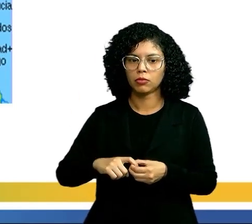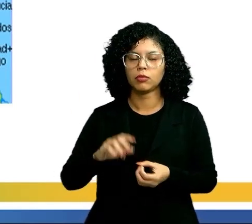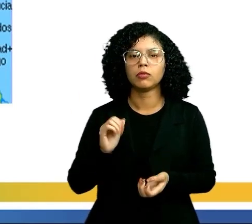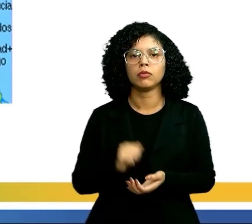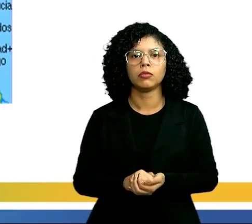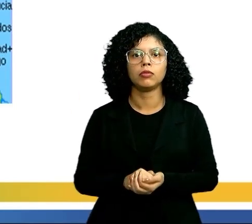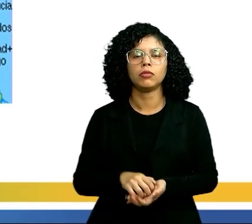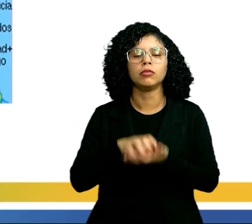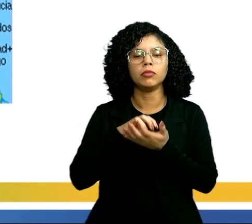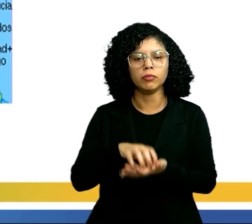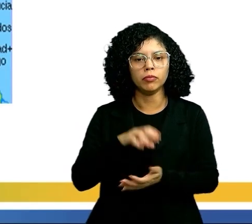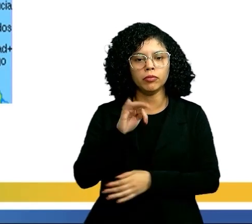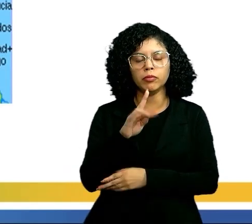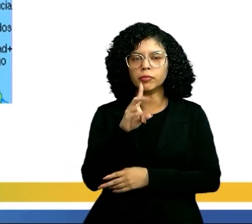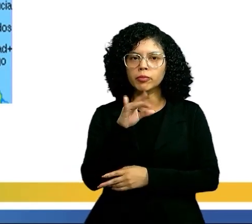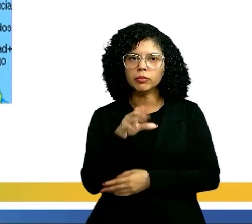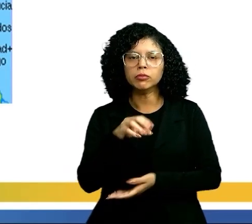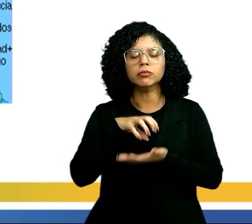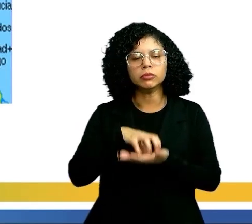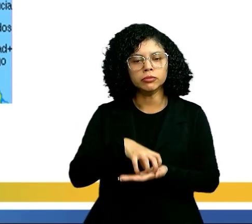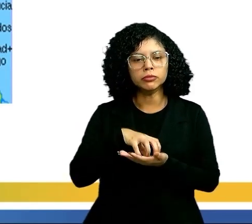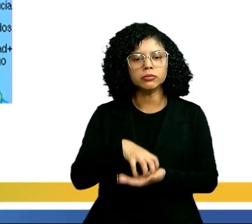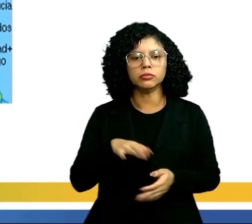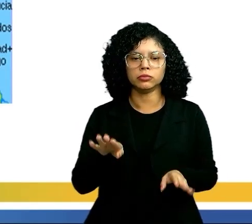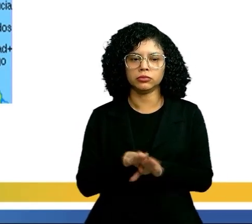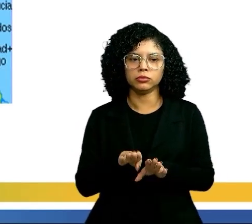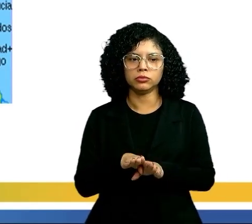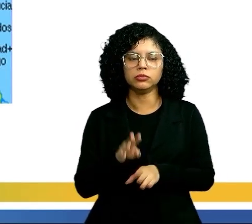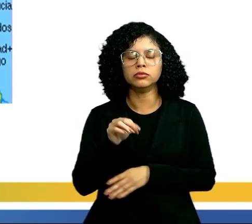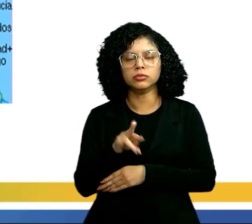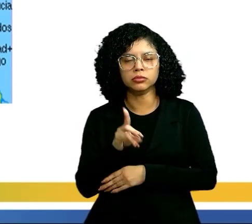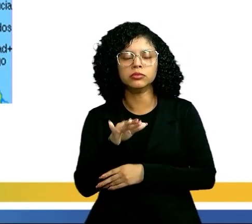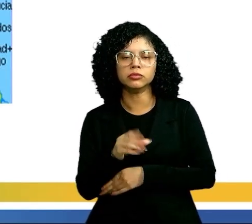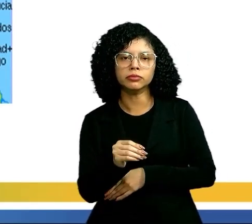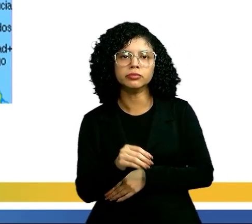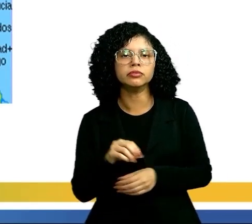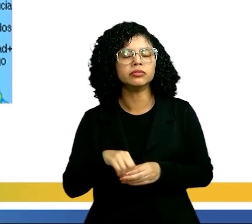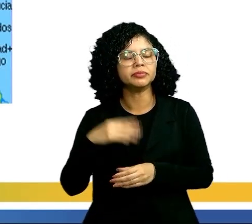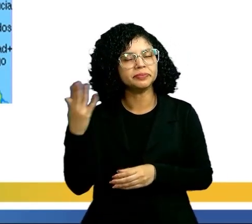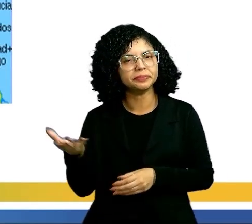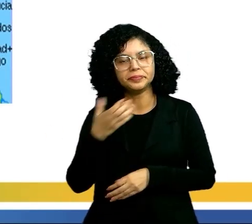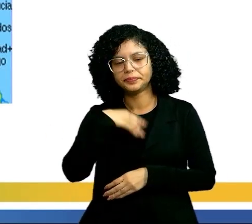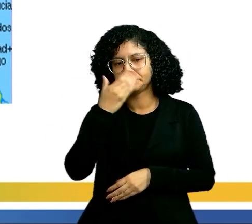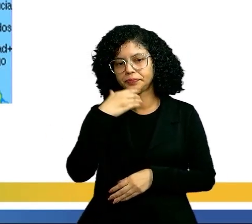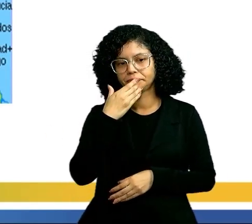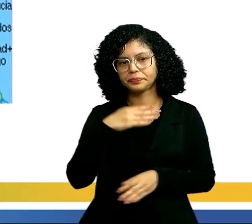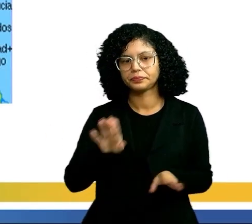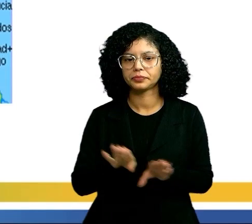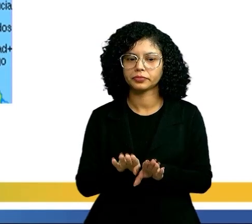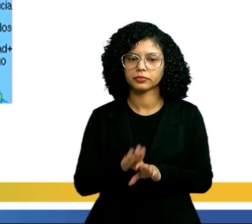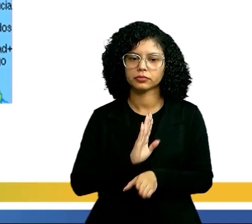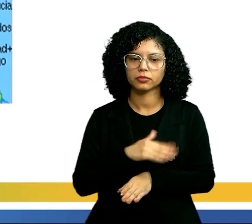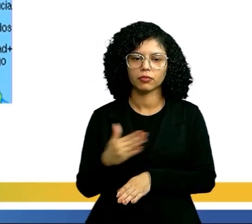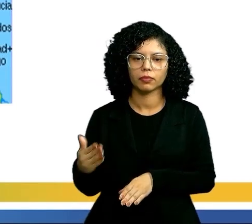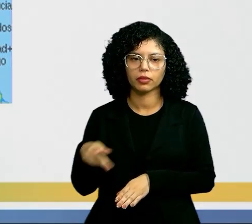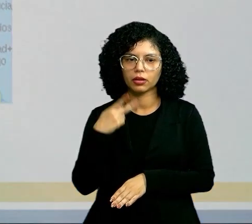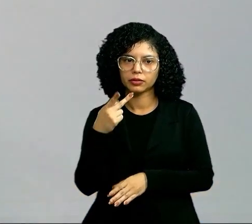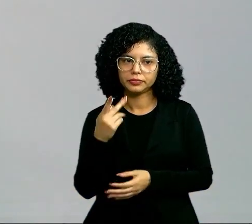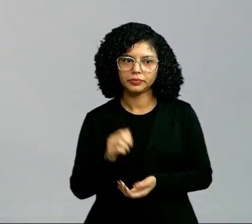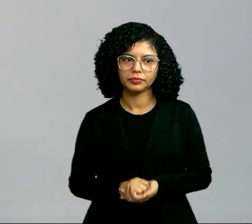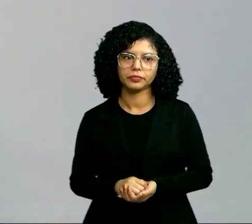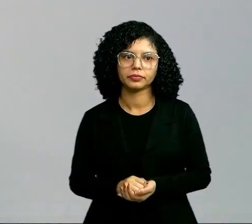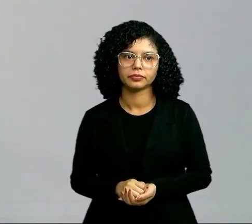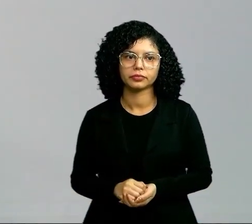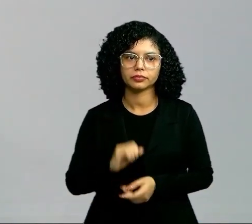turismo e também para a mineração e também para a exportação de frutas tropicais. Quando a gente fala